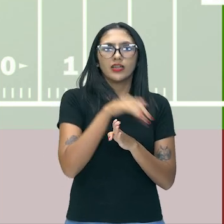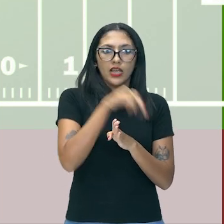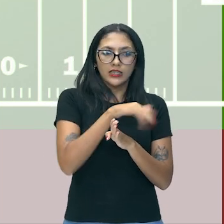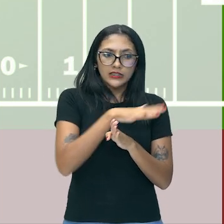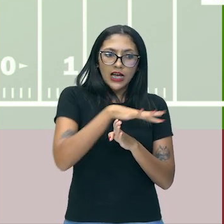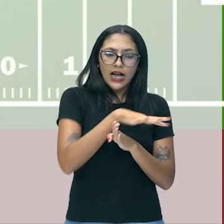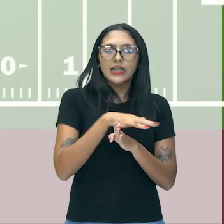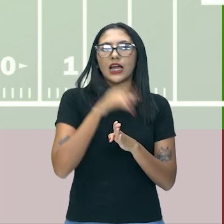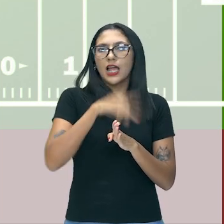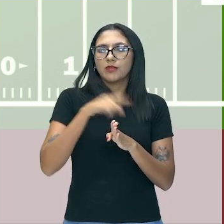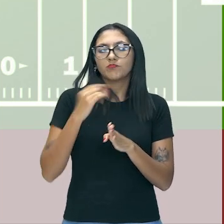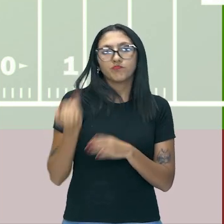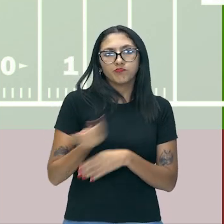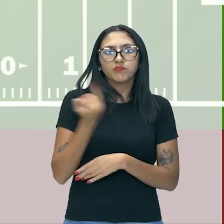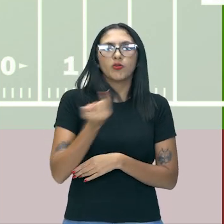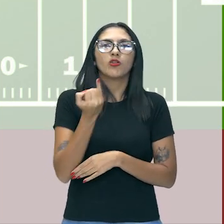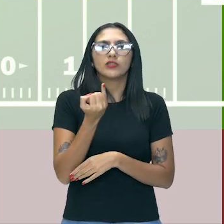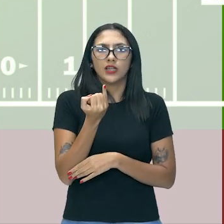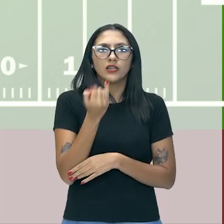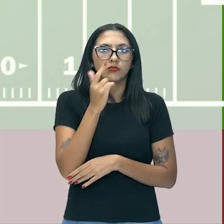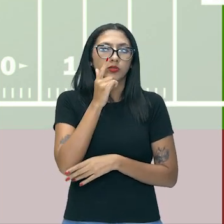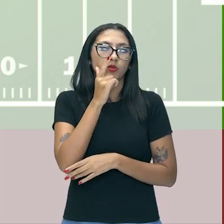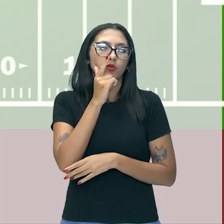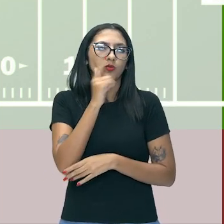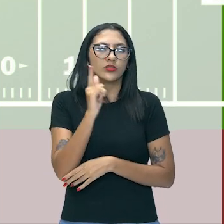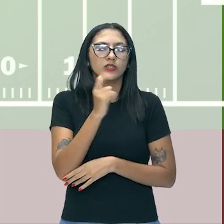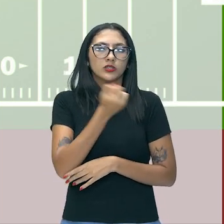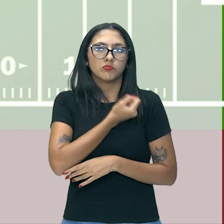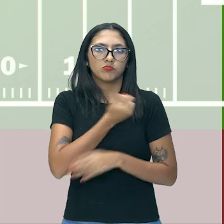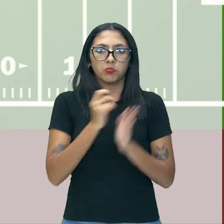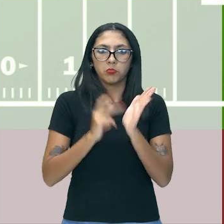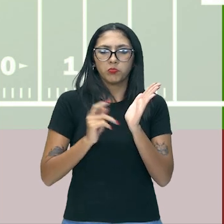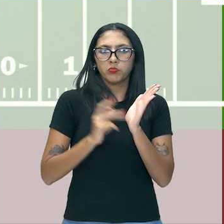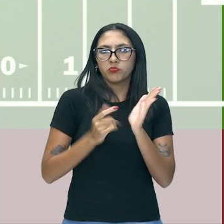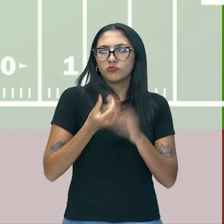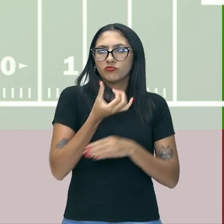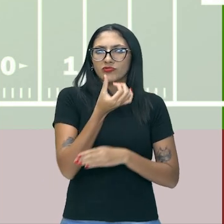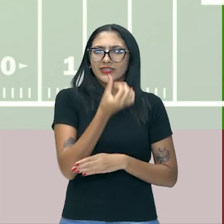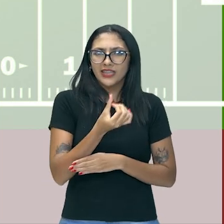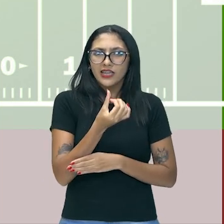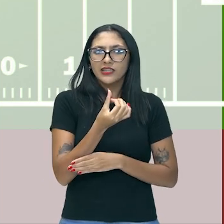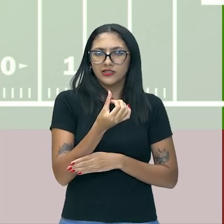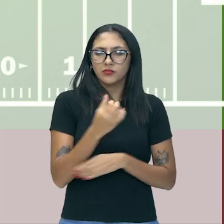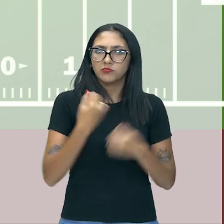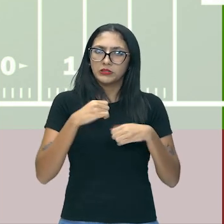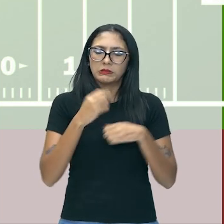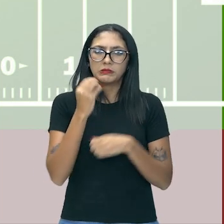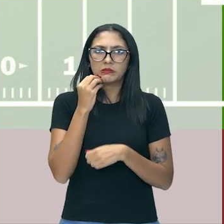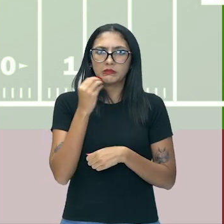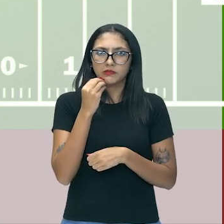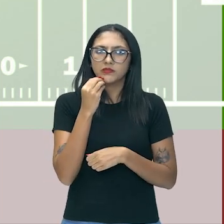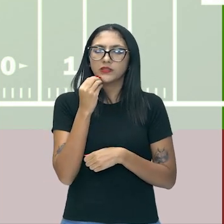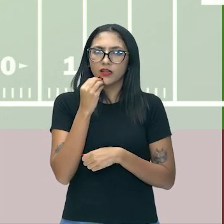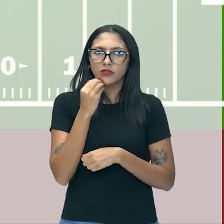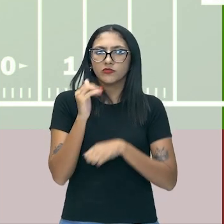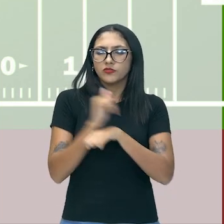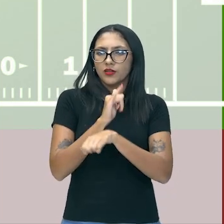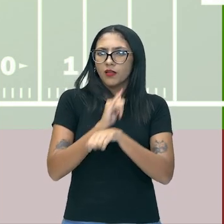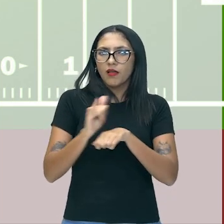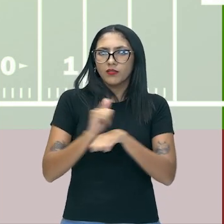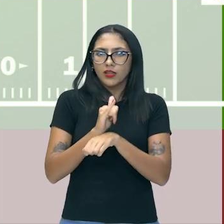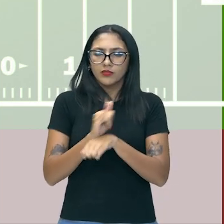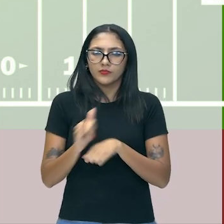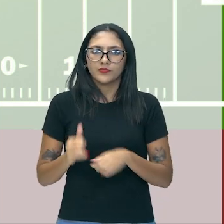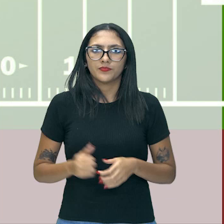onde vai ser possível marcar o touchdown, que é a principal forma de pontuação desse jogo, ok?